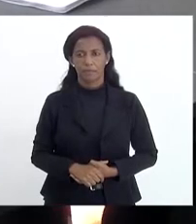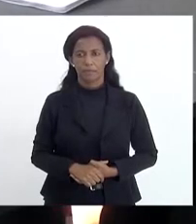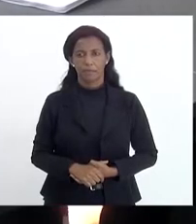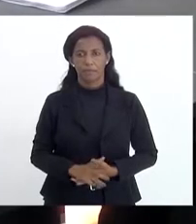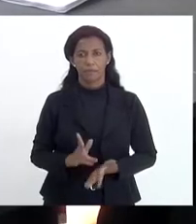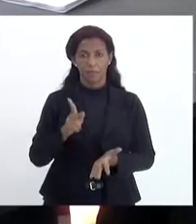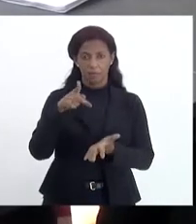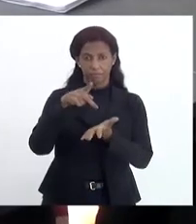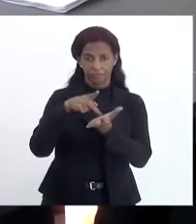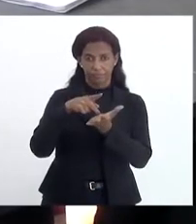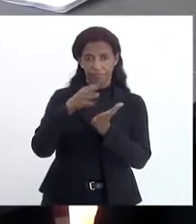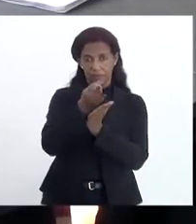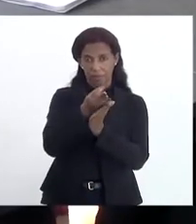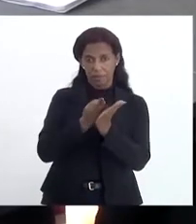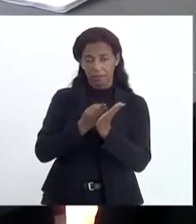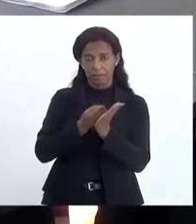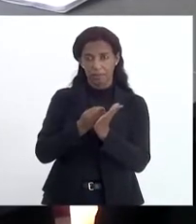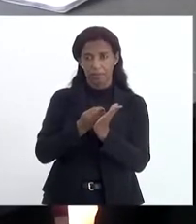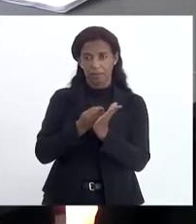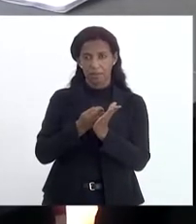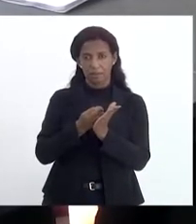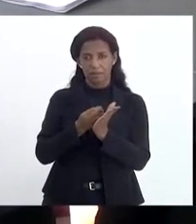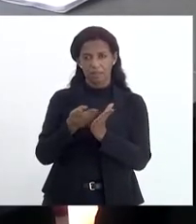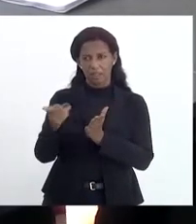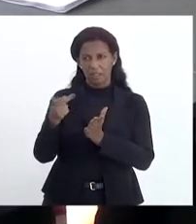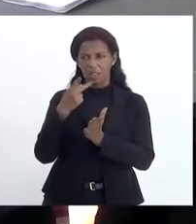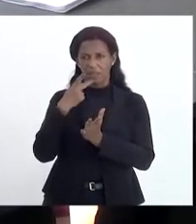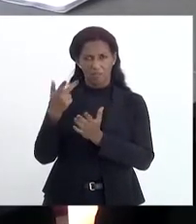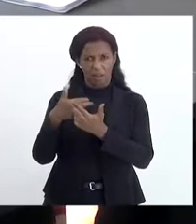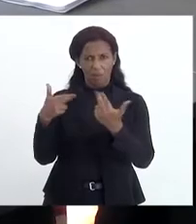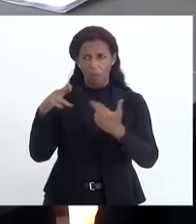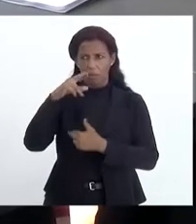não... Vossa Excelência quer defender?